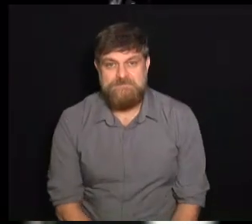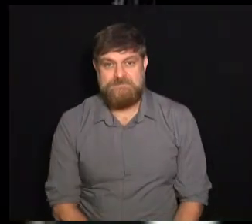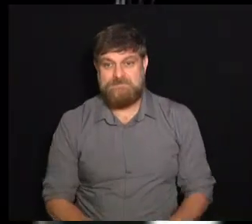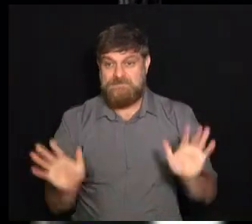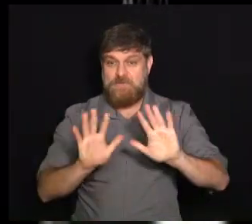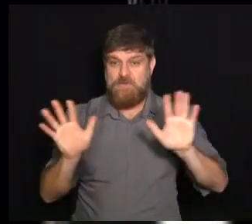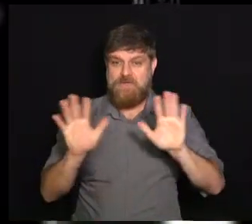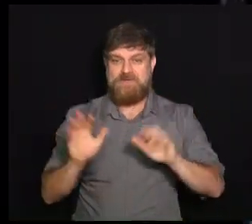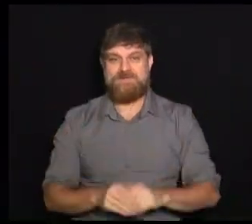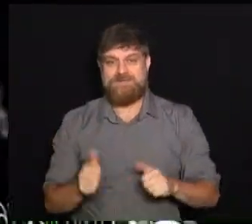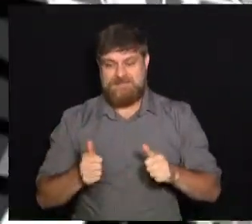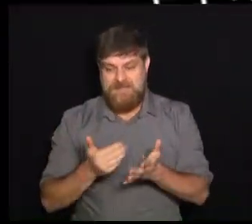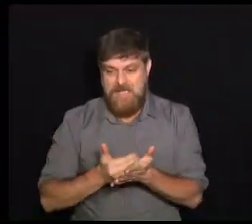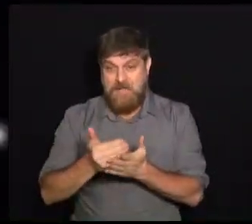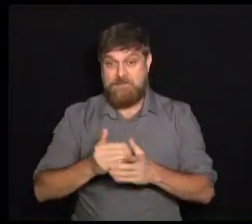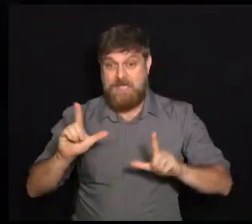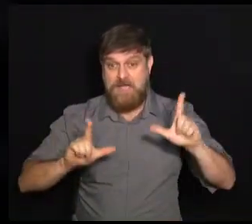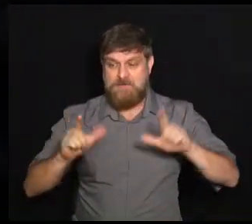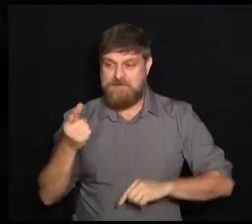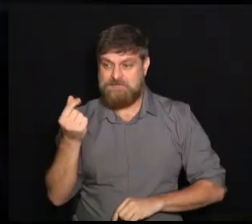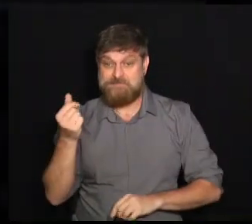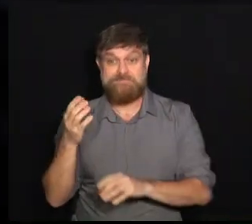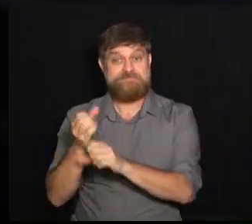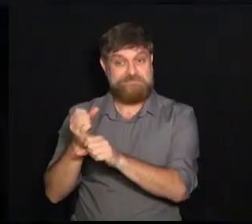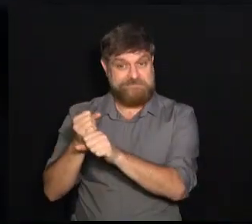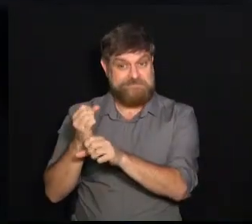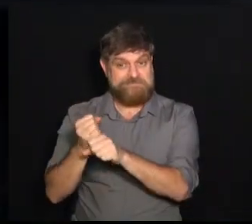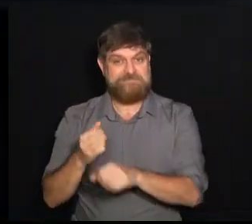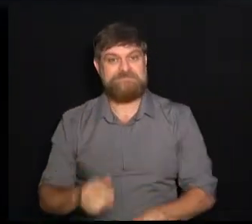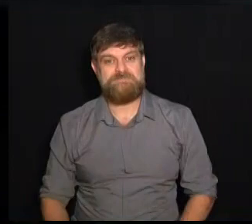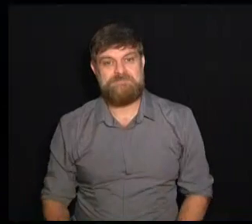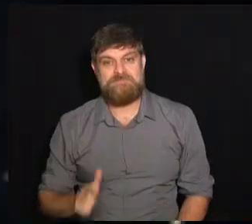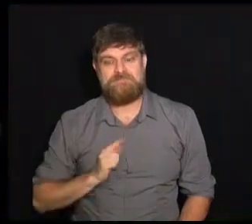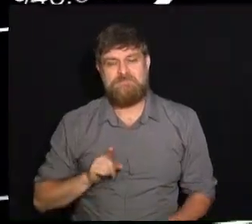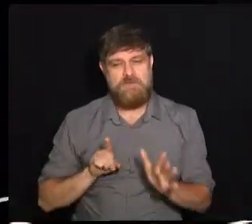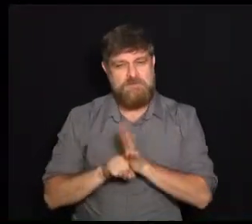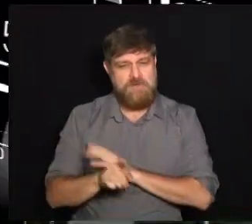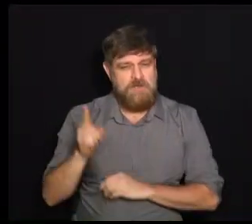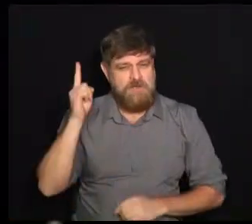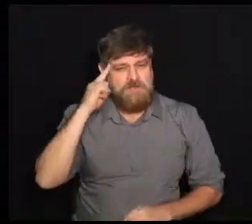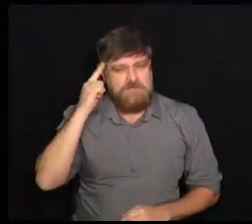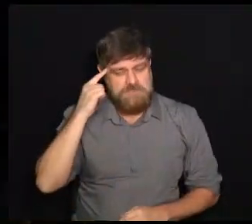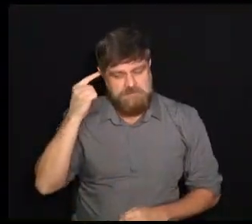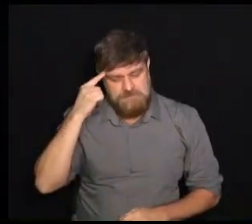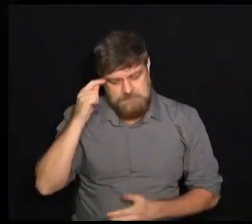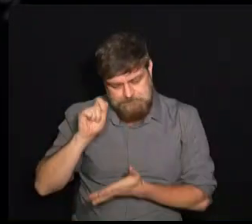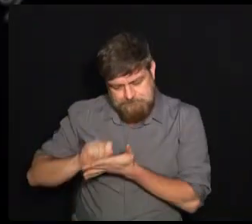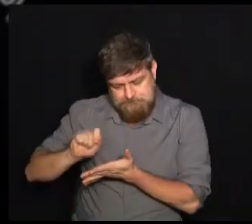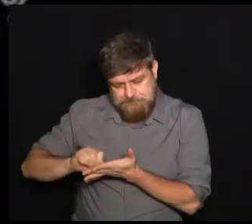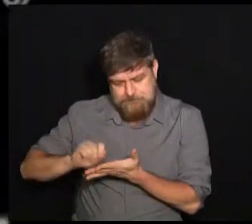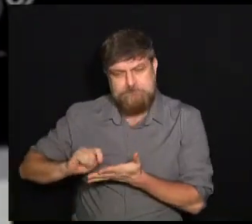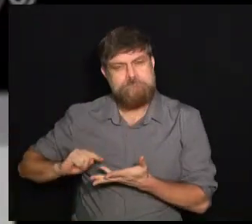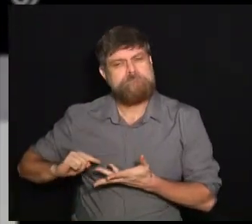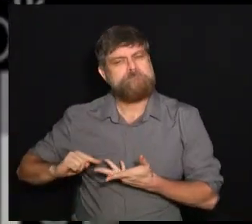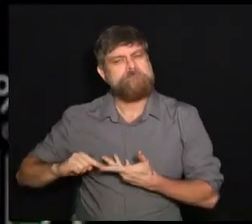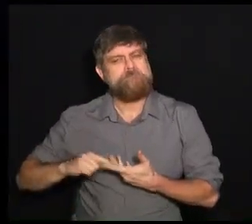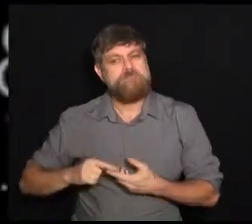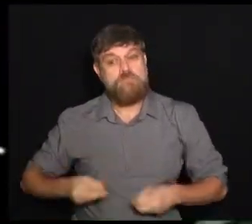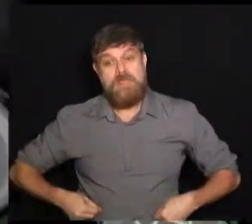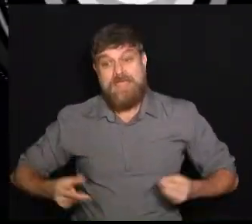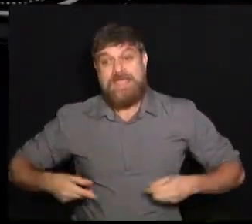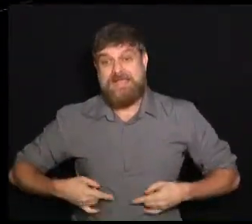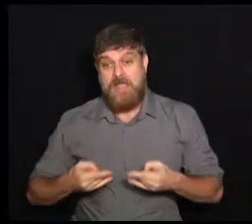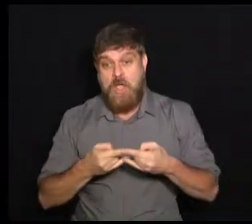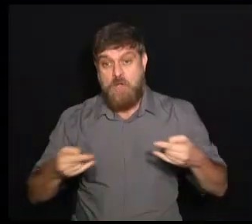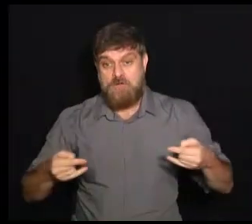Fala moçada, está no ar mais um quadro Na Ponta do Lápis. E você já colocou na ponta do seu lápis aí o que gasta com o